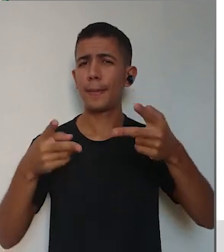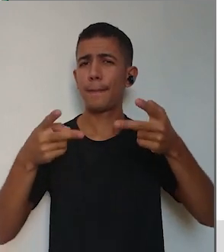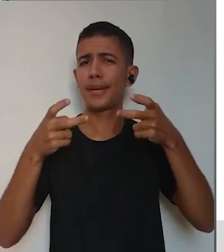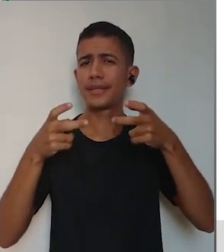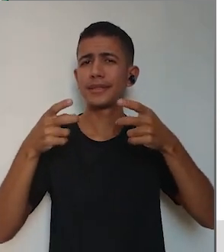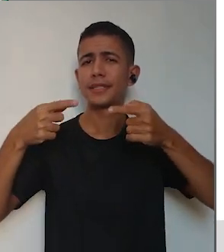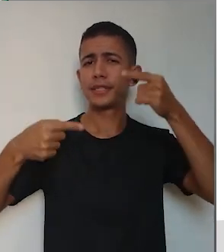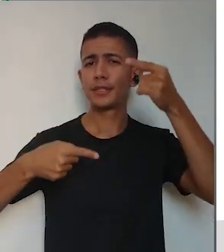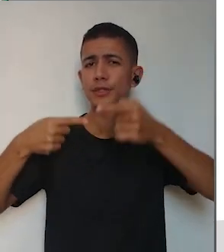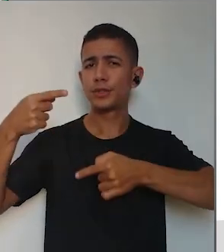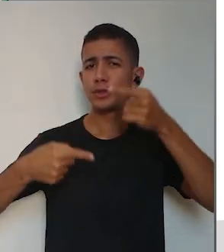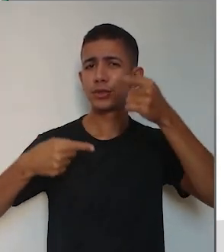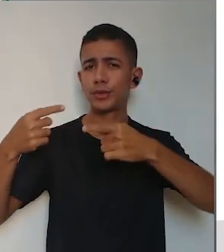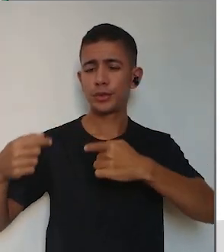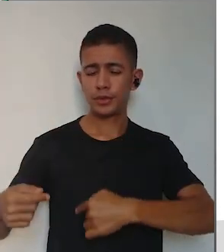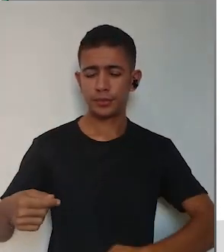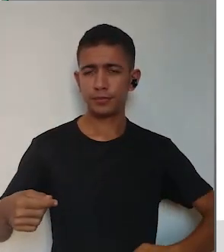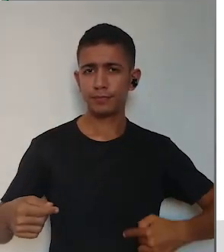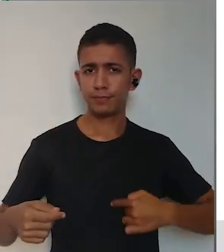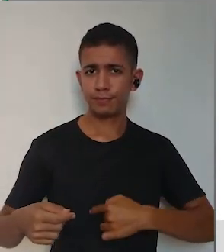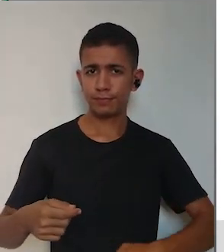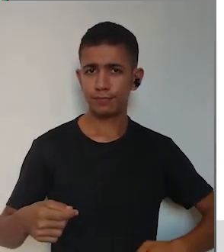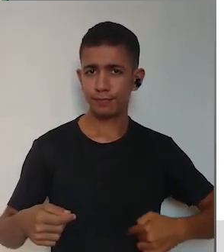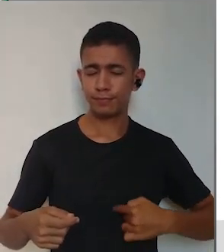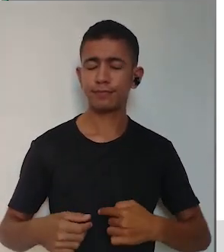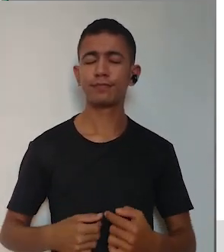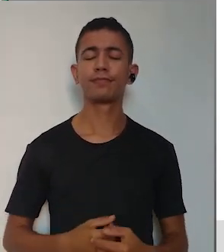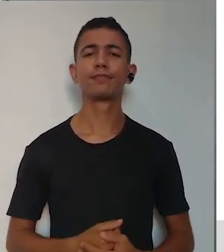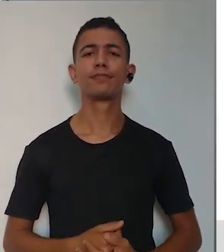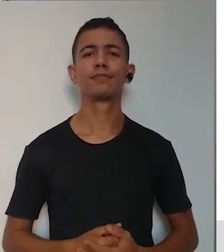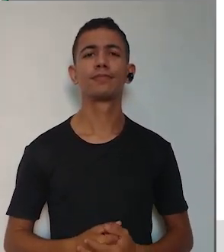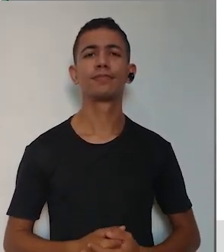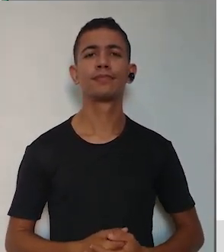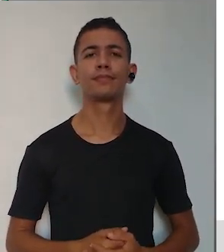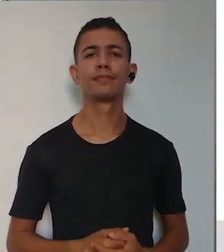quando discutir-se o trato gastrointestinal.